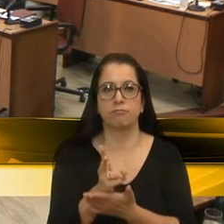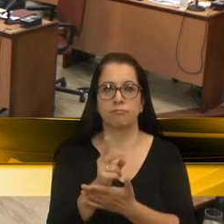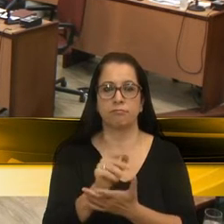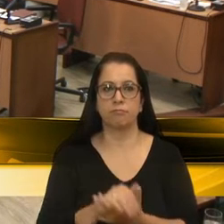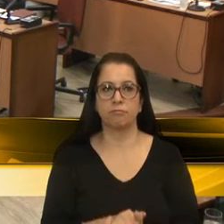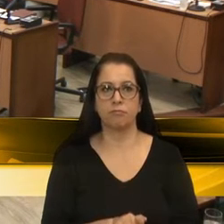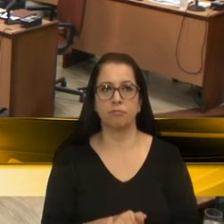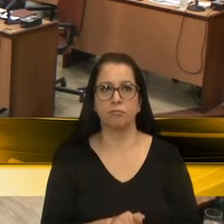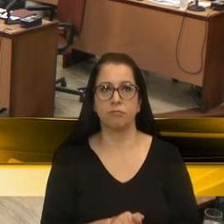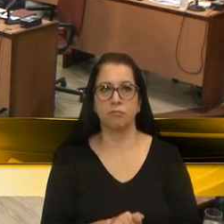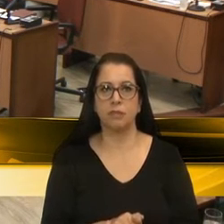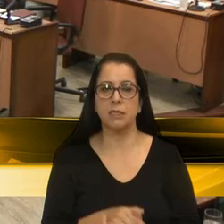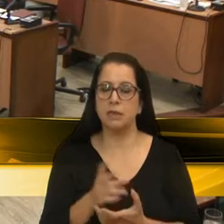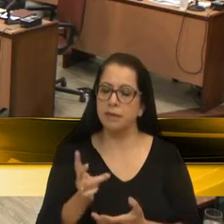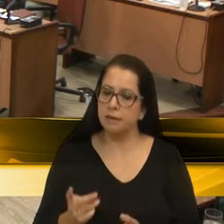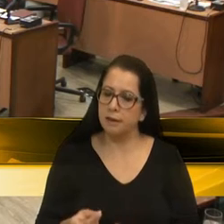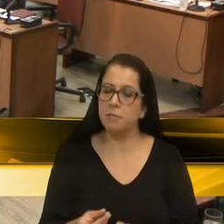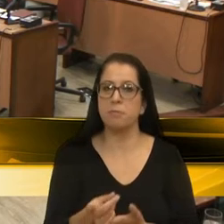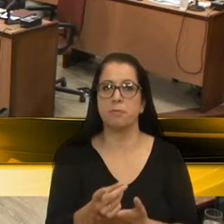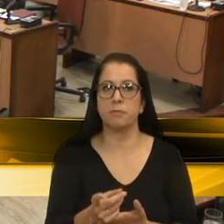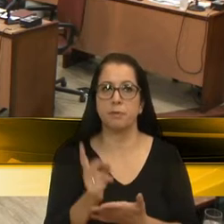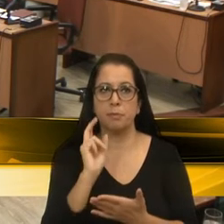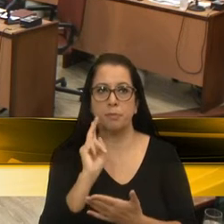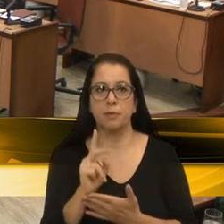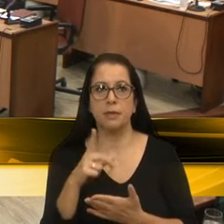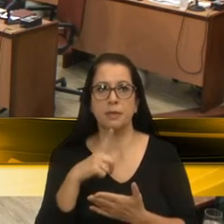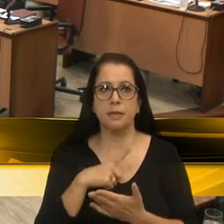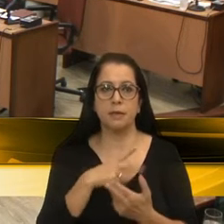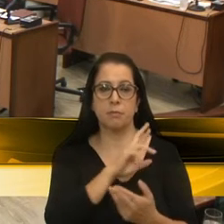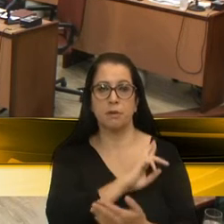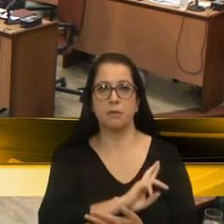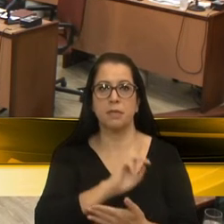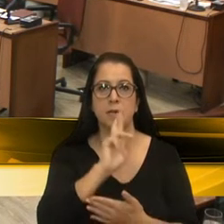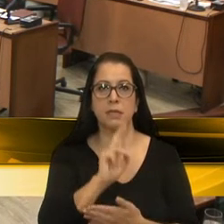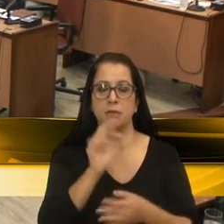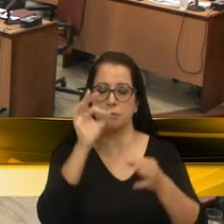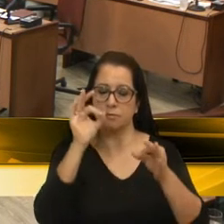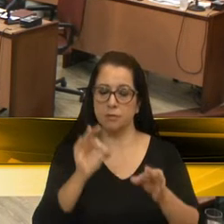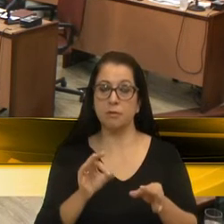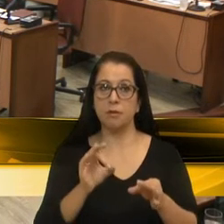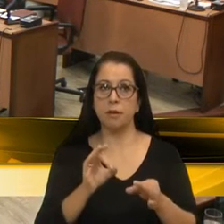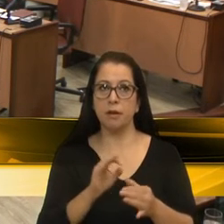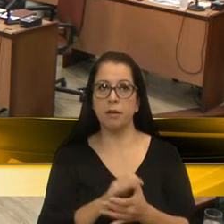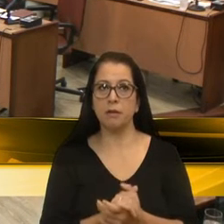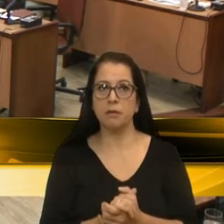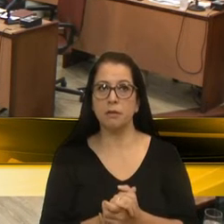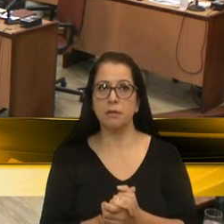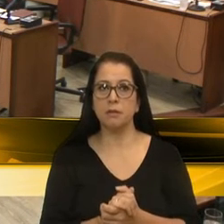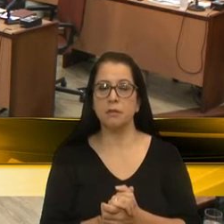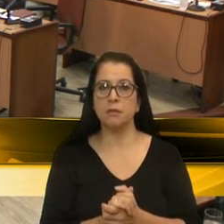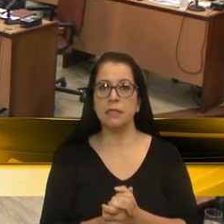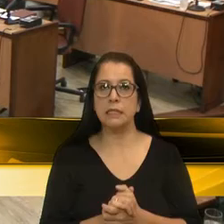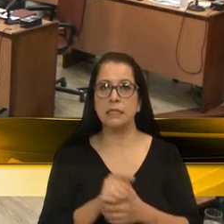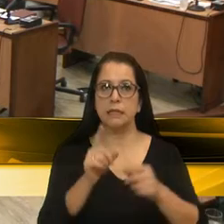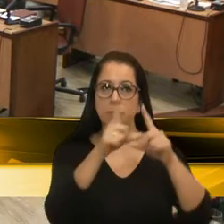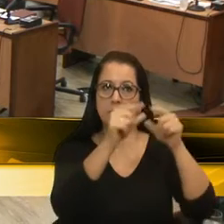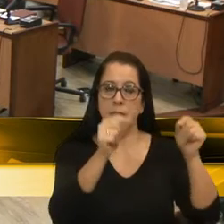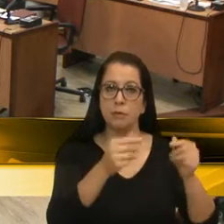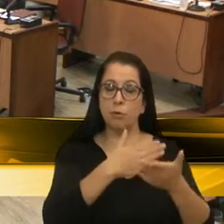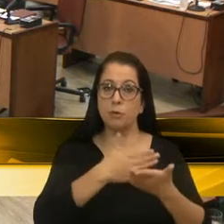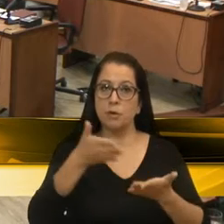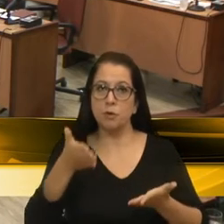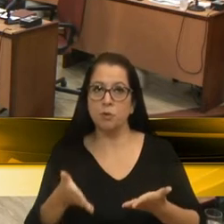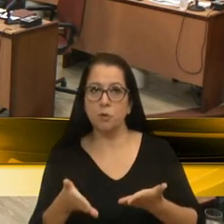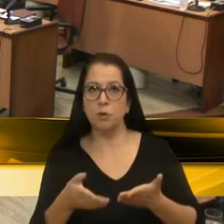permanente, né, e duradoura. Nós precisamos ter uma representação forte, né, estabelecida em Brasília a partir de agora,